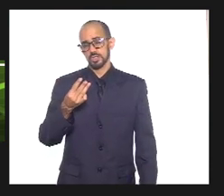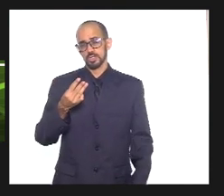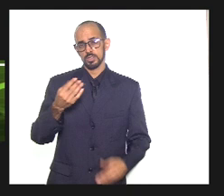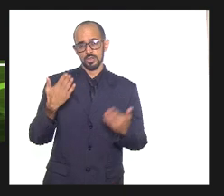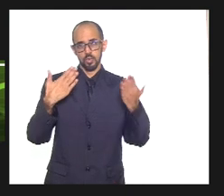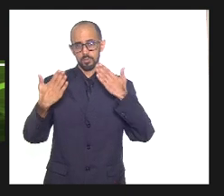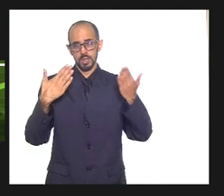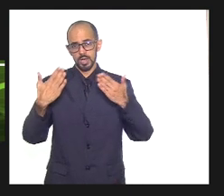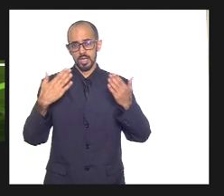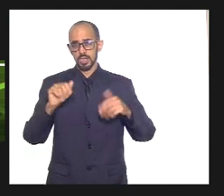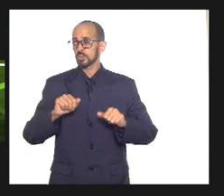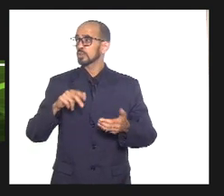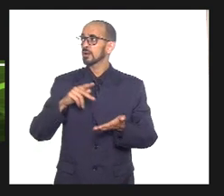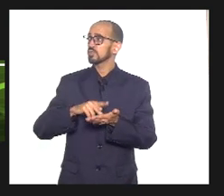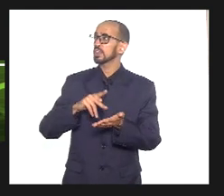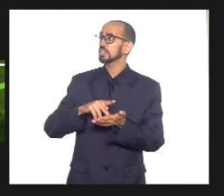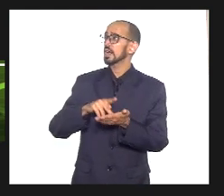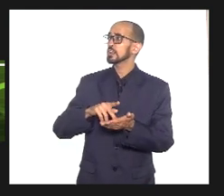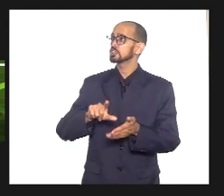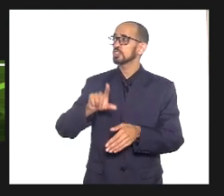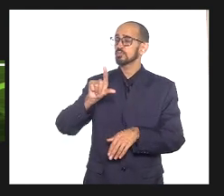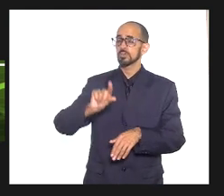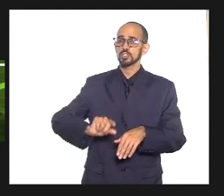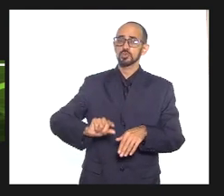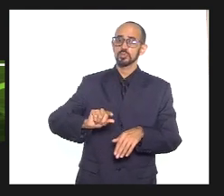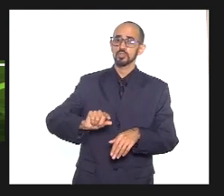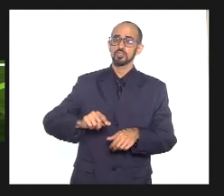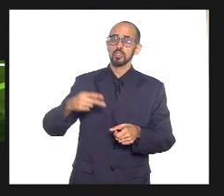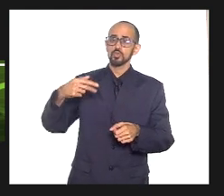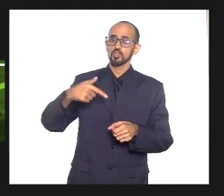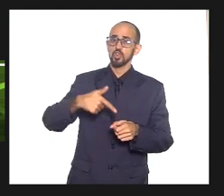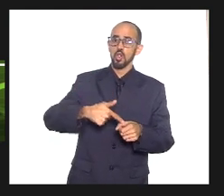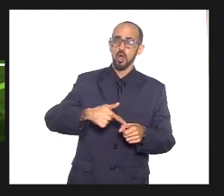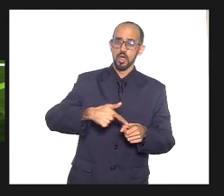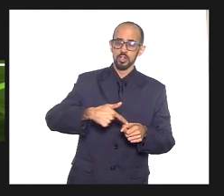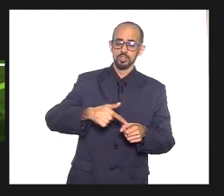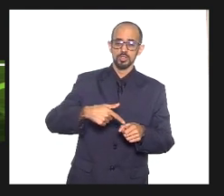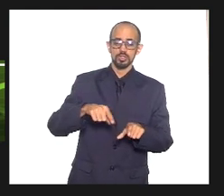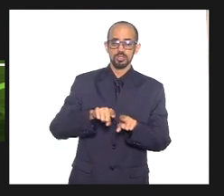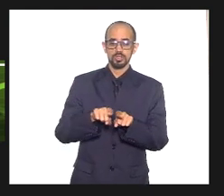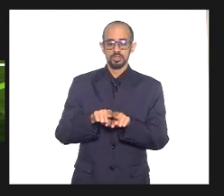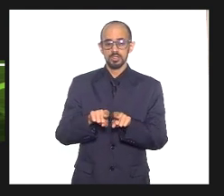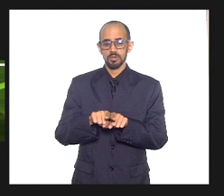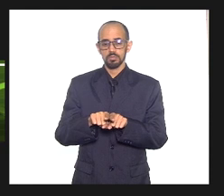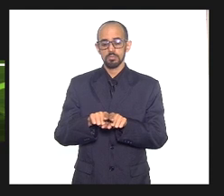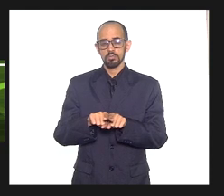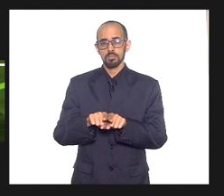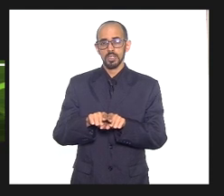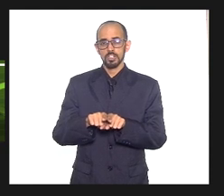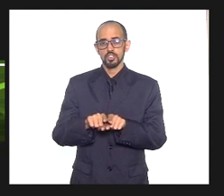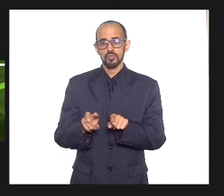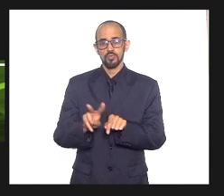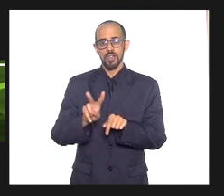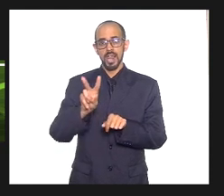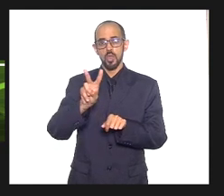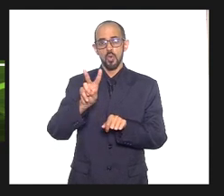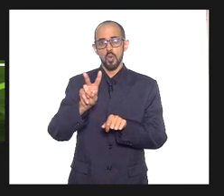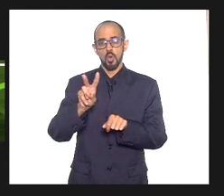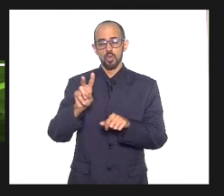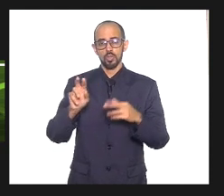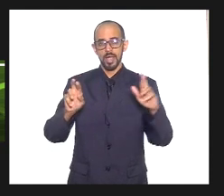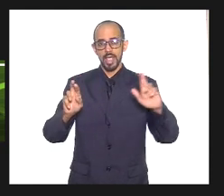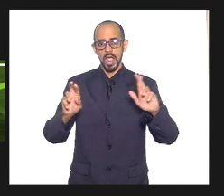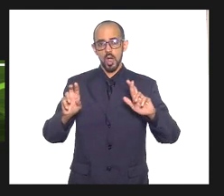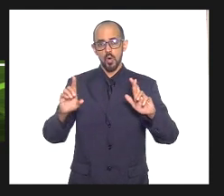que, na realidade, houve uma queda de royalties e de valorização do real frente ao dólar recuperada já no final